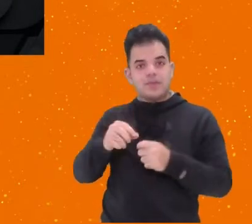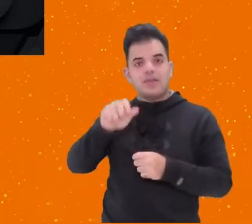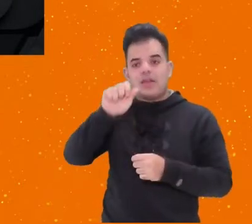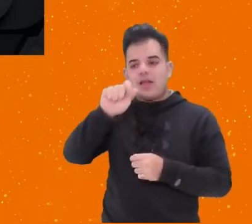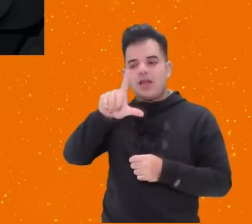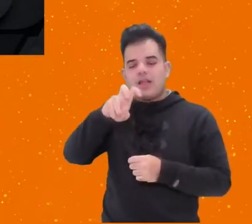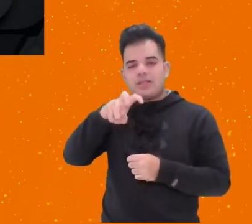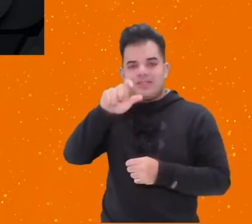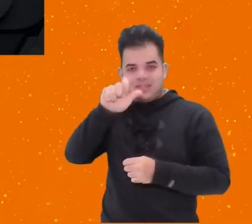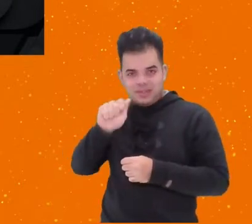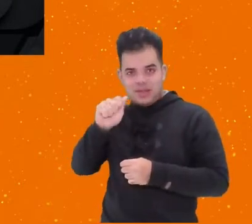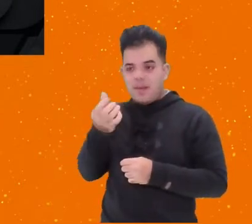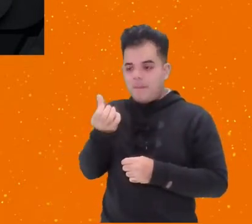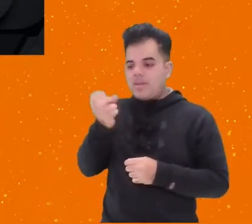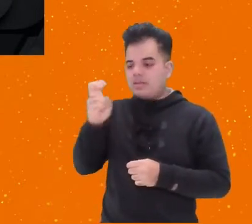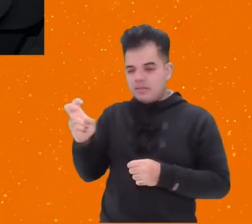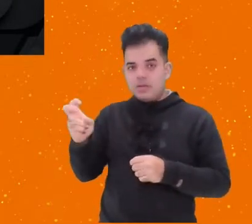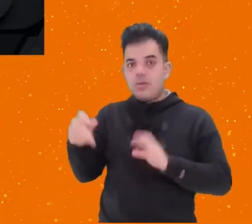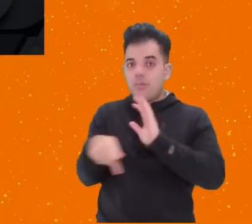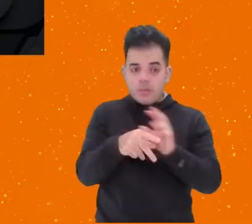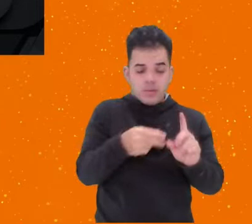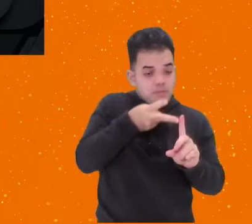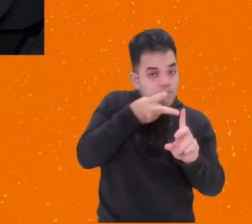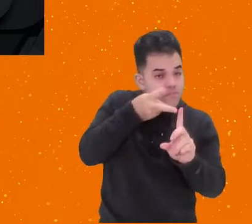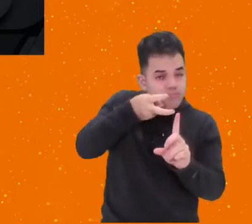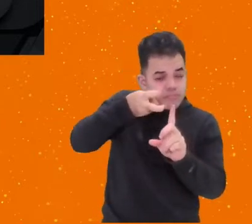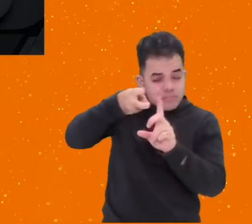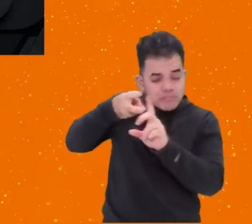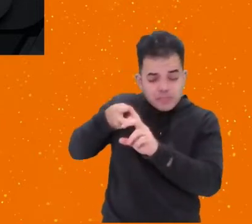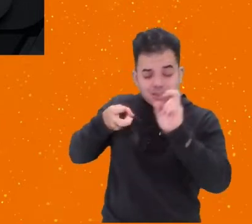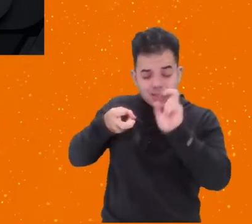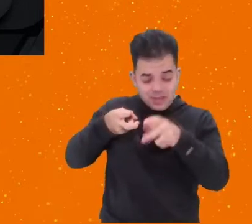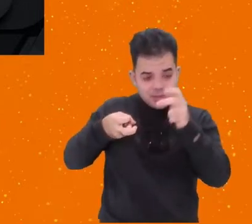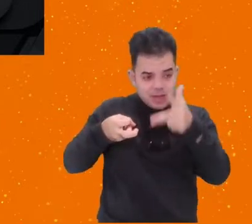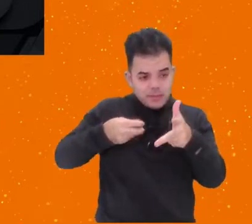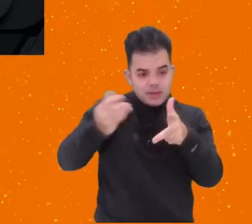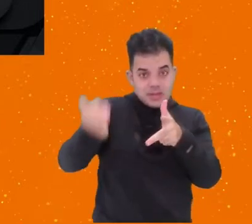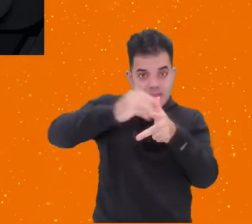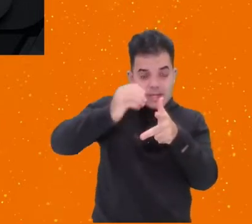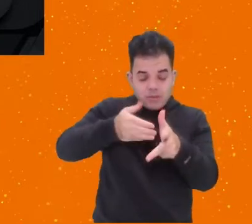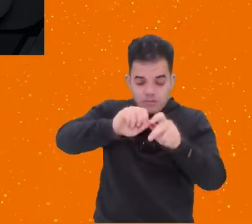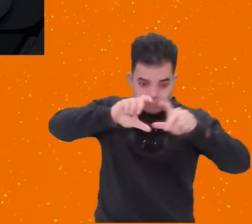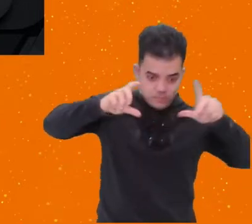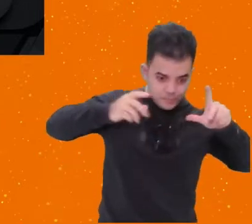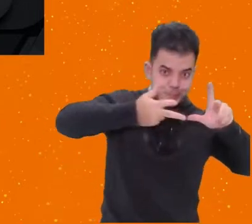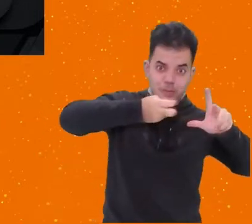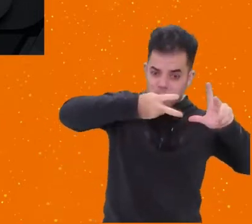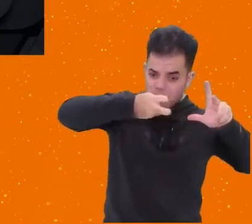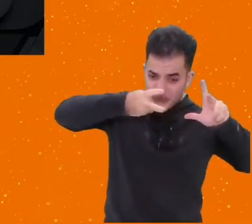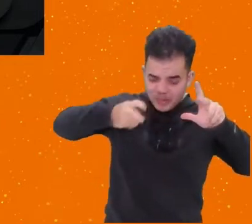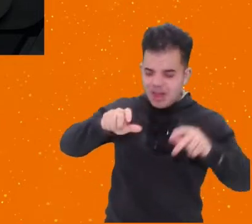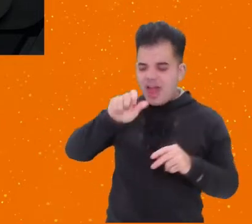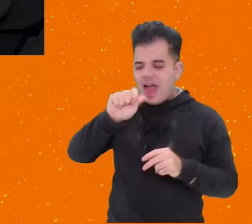65, que ela tem um sensor que é realmente gigante, né? Se você olhar aqui, por exemplo, a Alexa LF, que